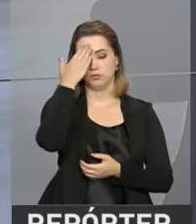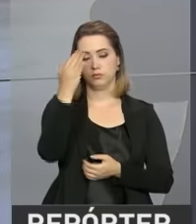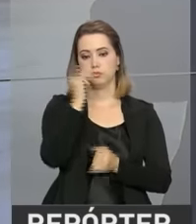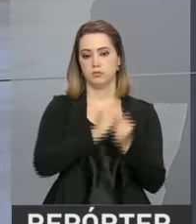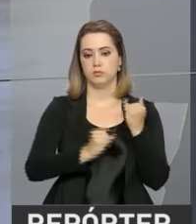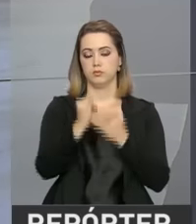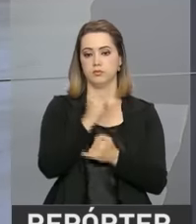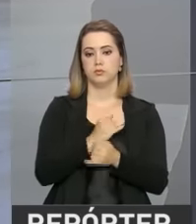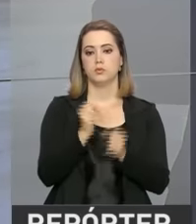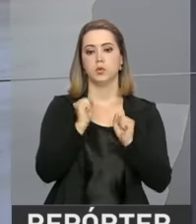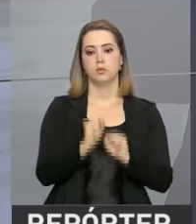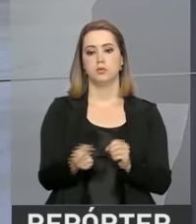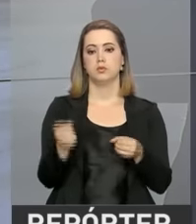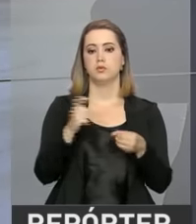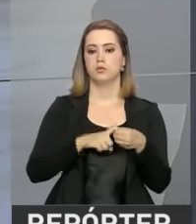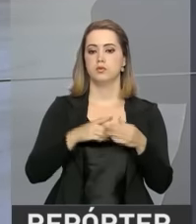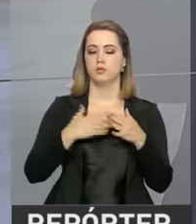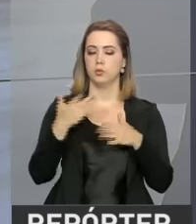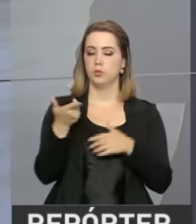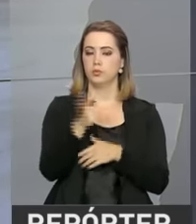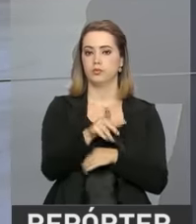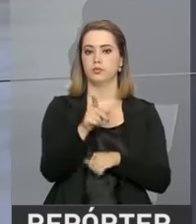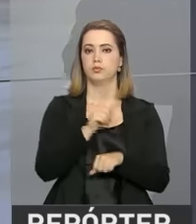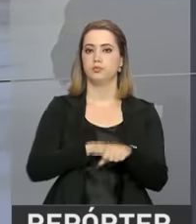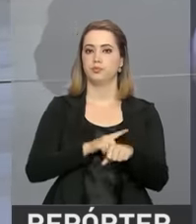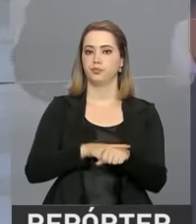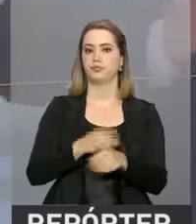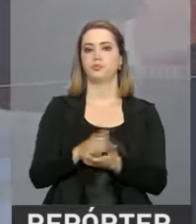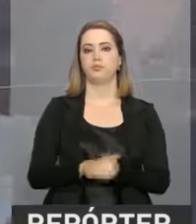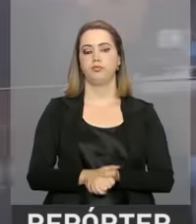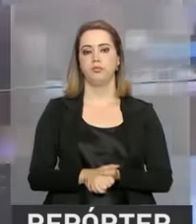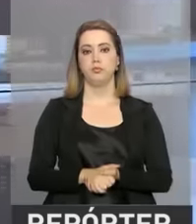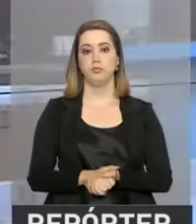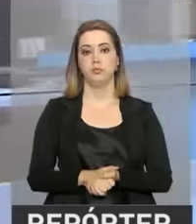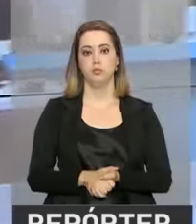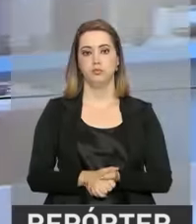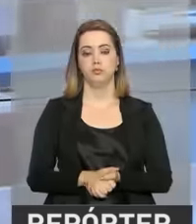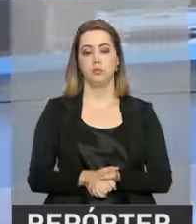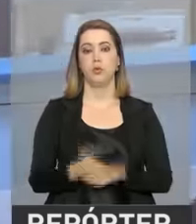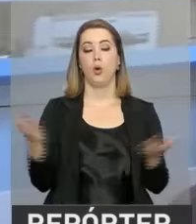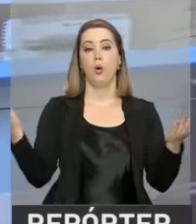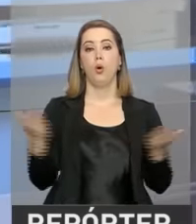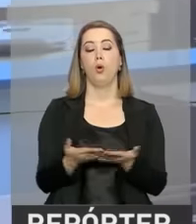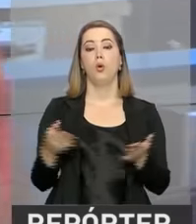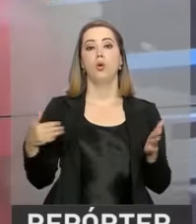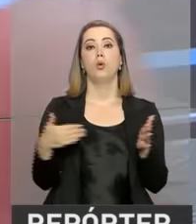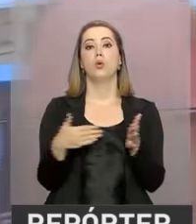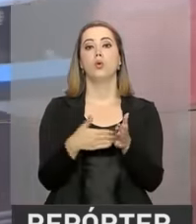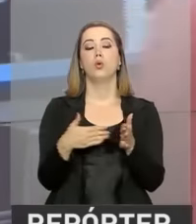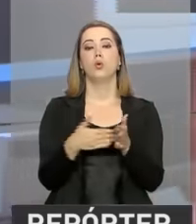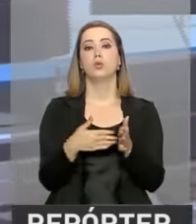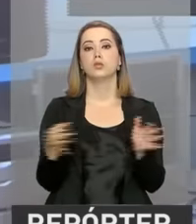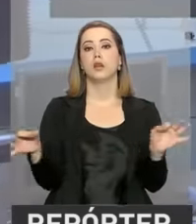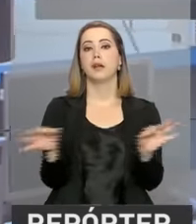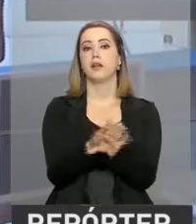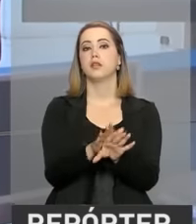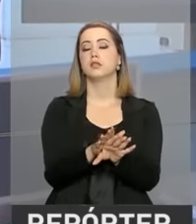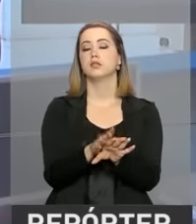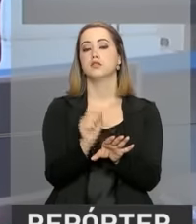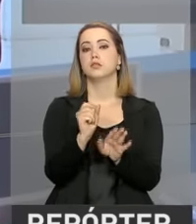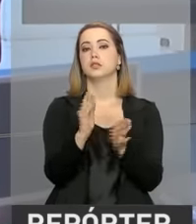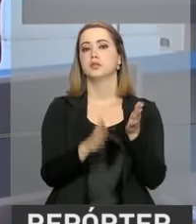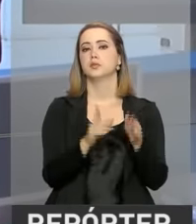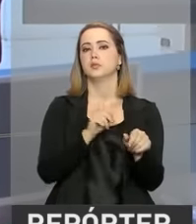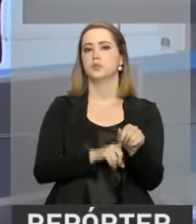pelas informações. Nós podemos voltar a qualquer momento com você. Muito obrigado. E termina hoje o prazo para pessoas físicas e empresas aderirem